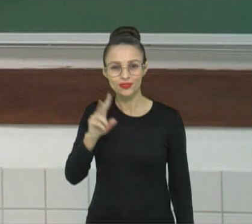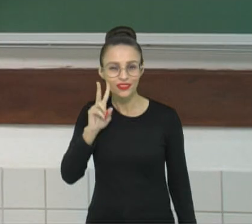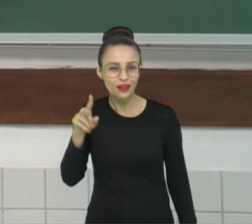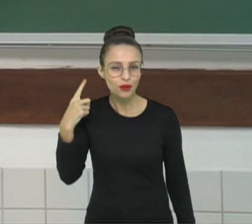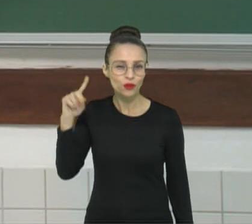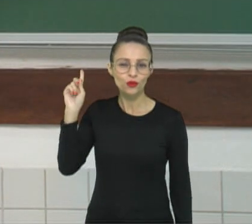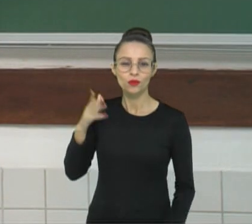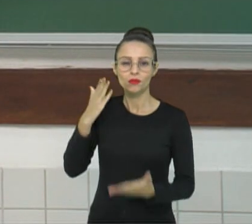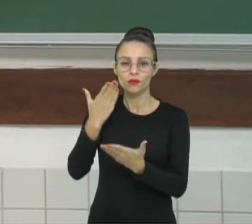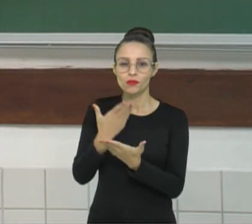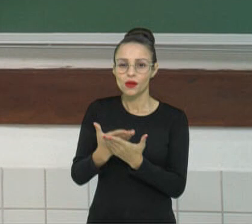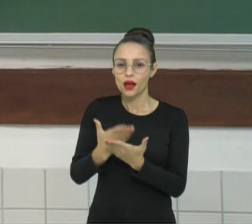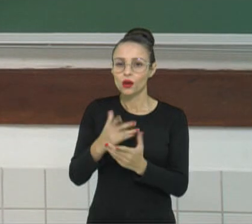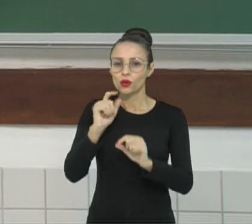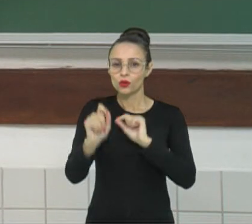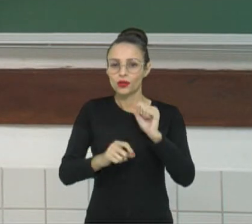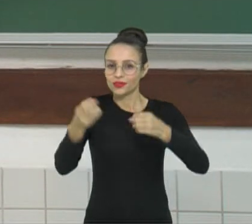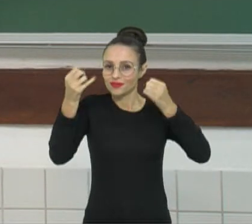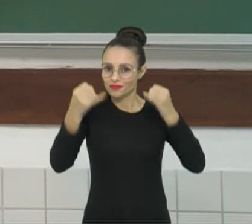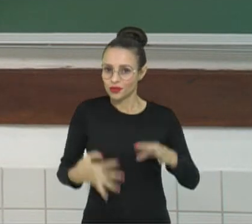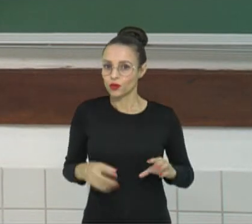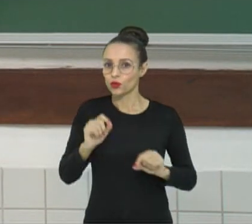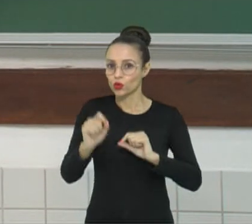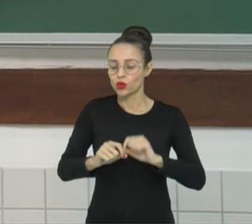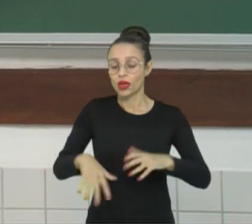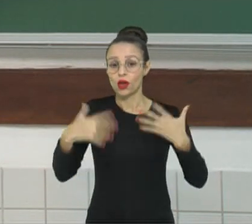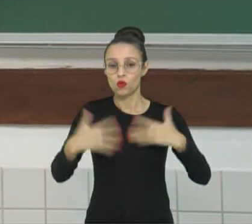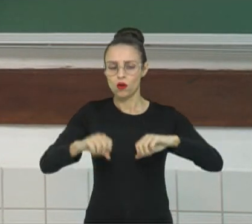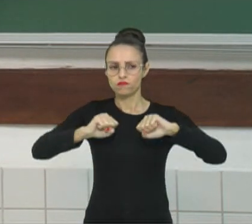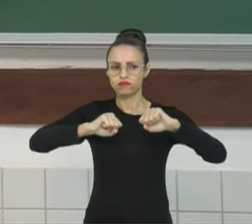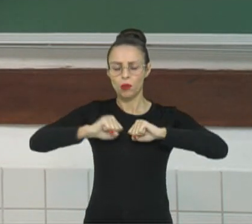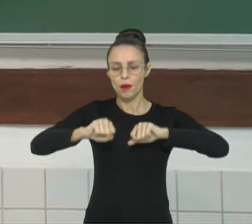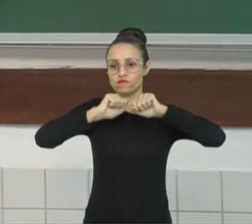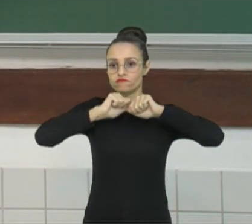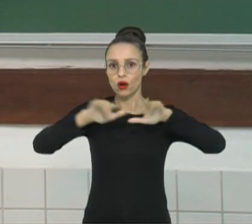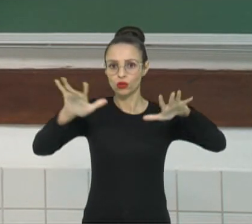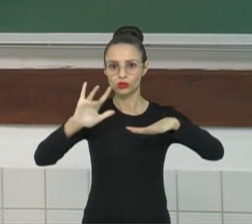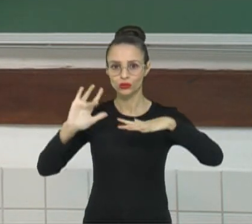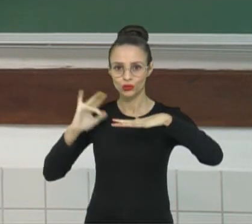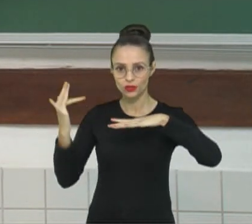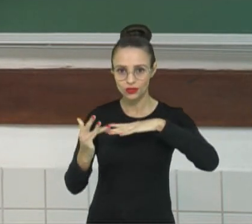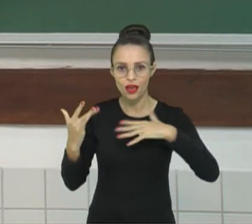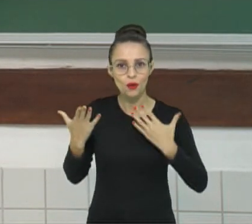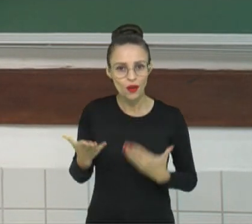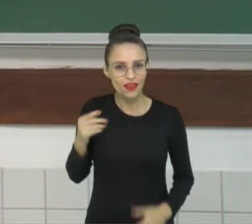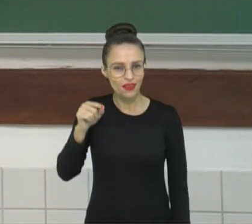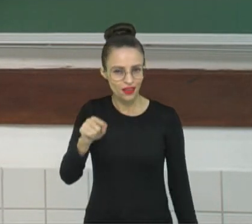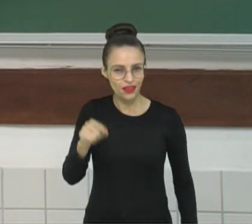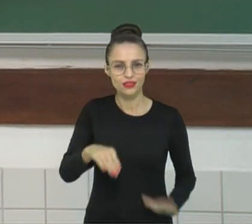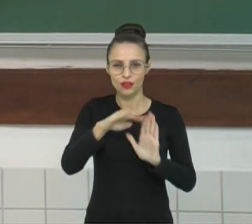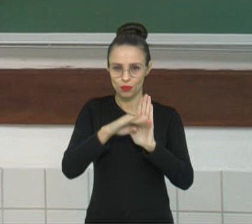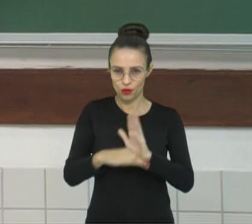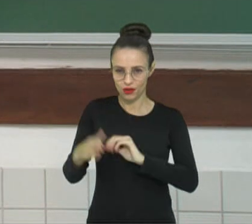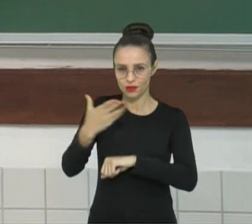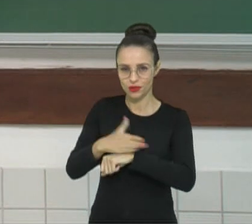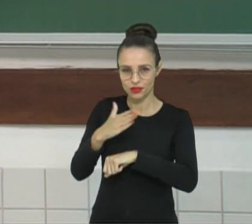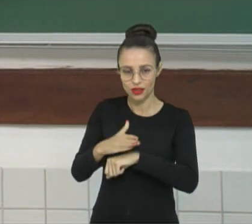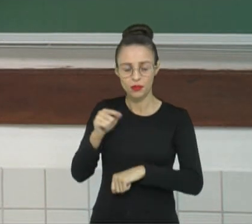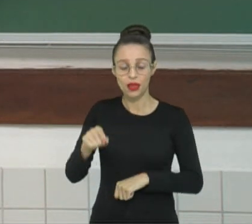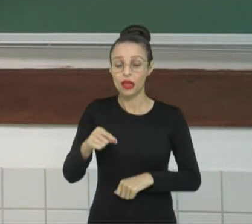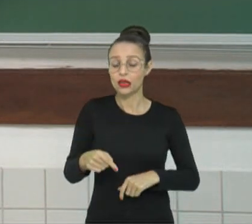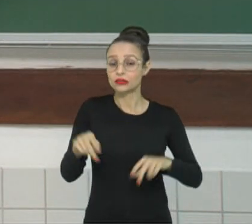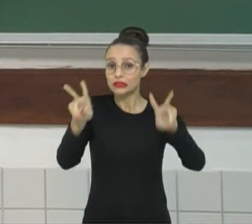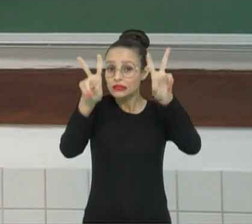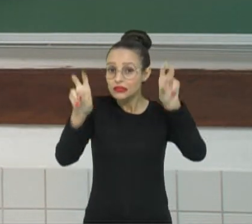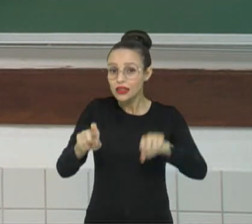aula passada nós falamos que bombou nas redes sociais, né? Esse programa de trainee, essa